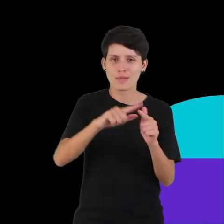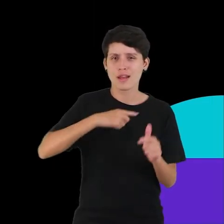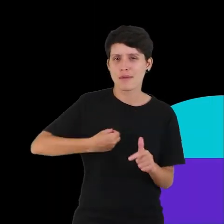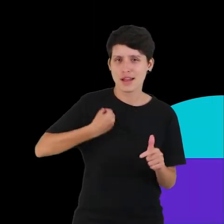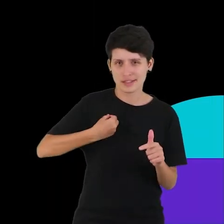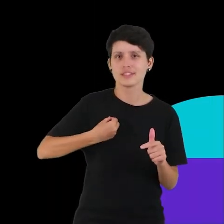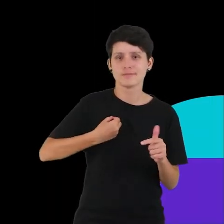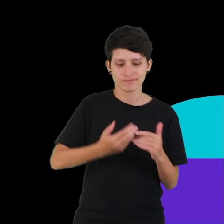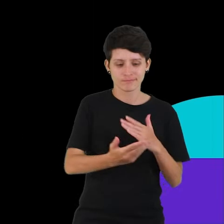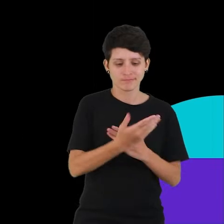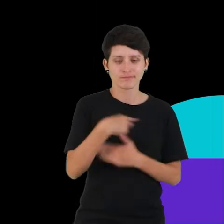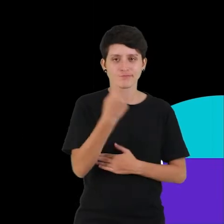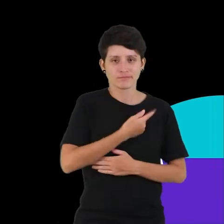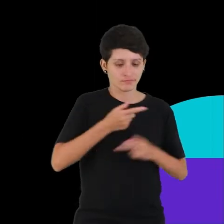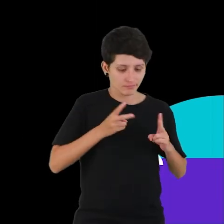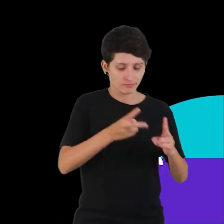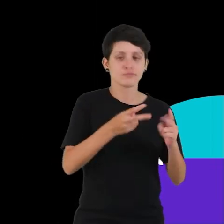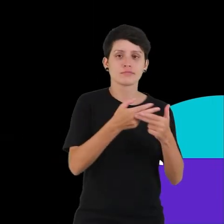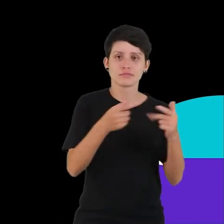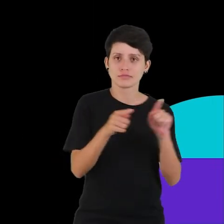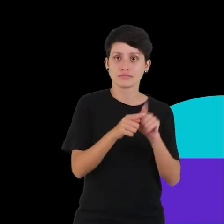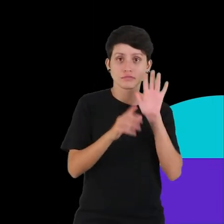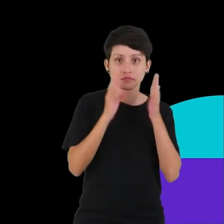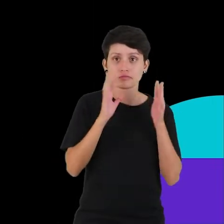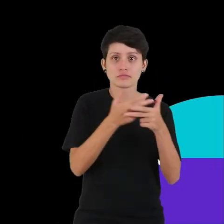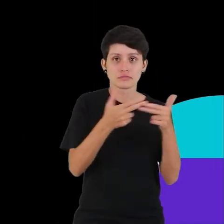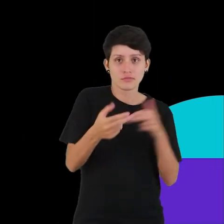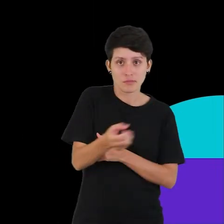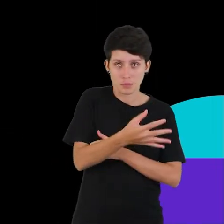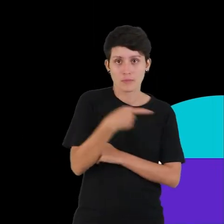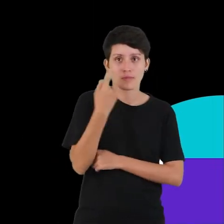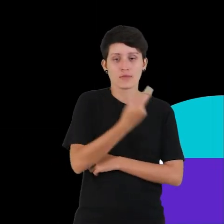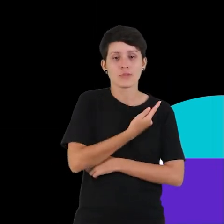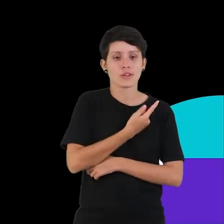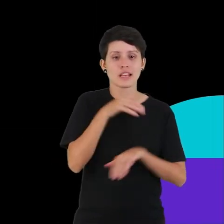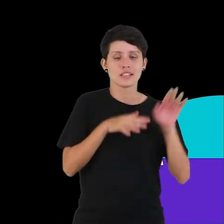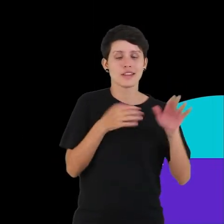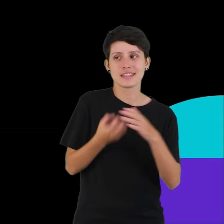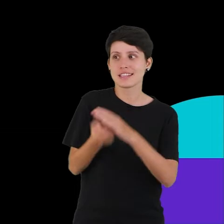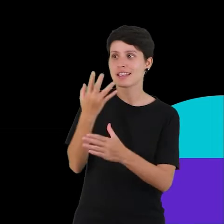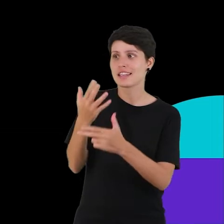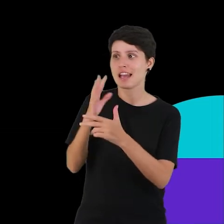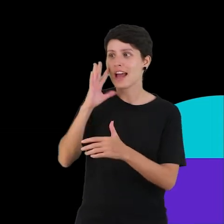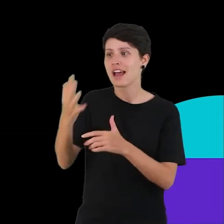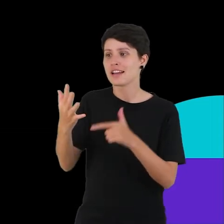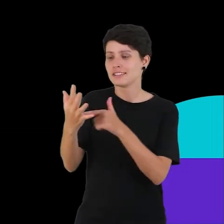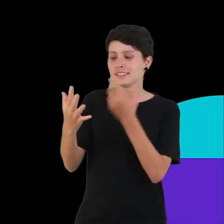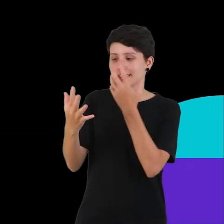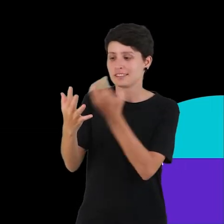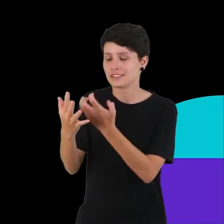manter nossas intervenções, soluções atualizadas. Se a gente se apaixona pela nossa solução, daqui a pouco o problema